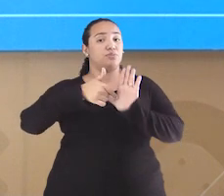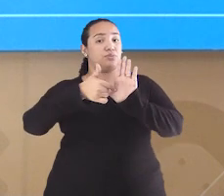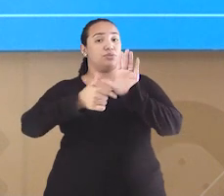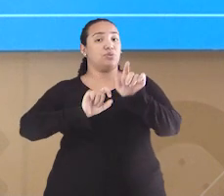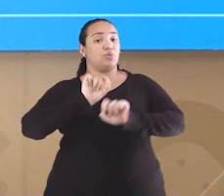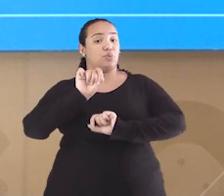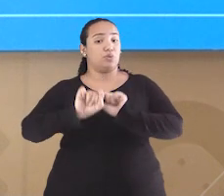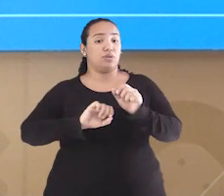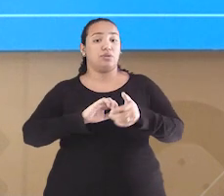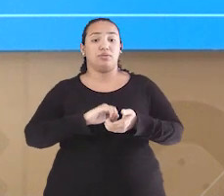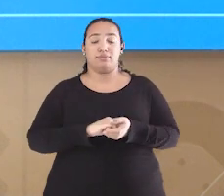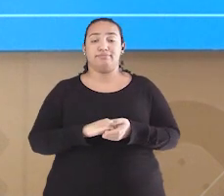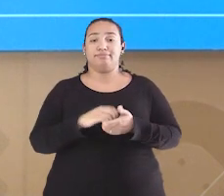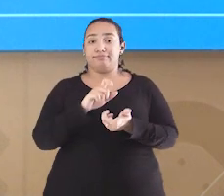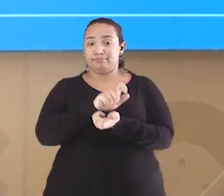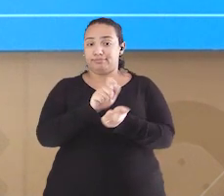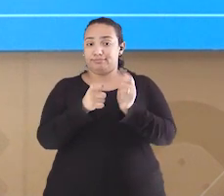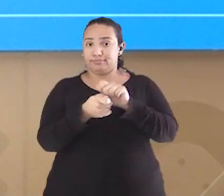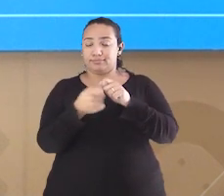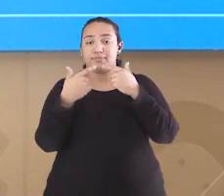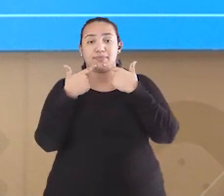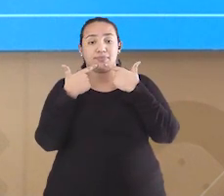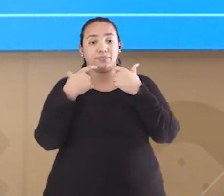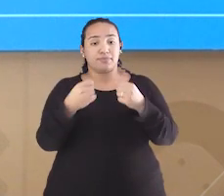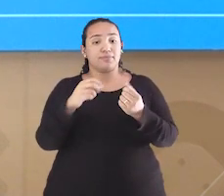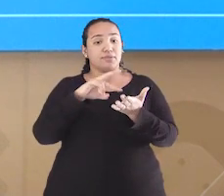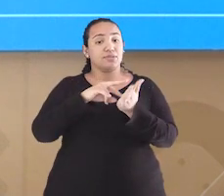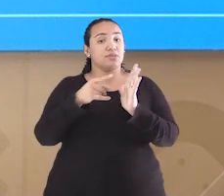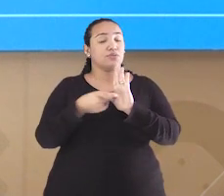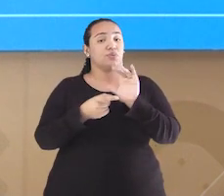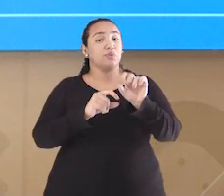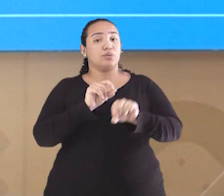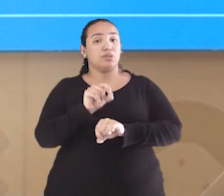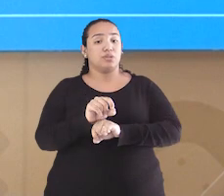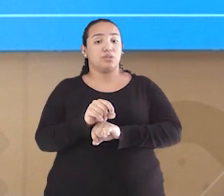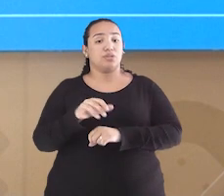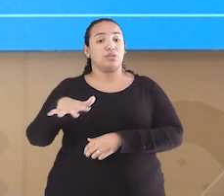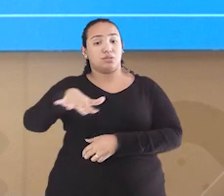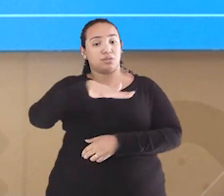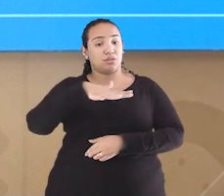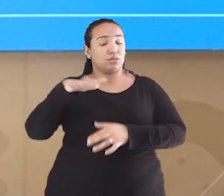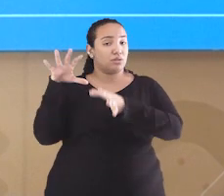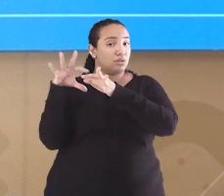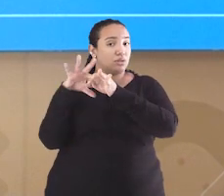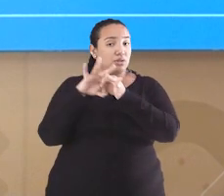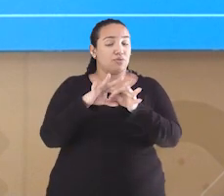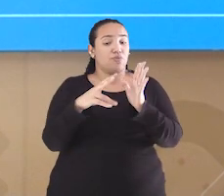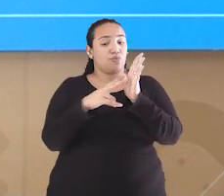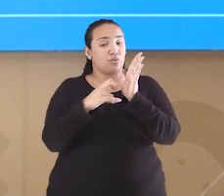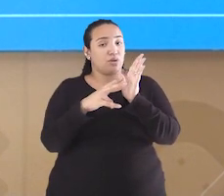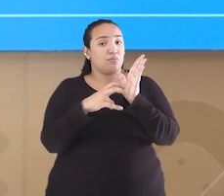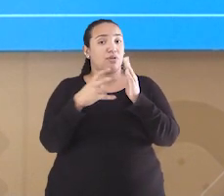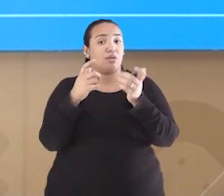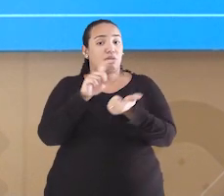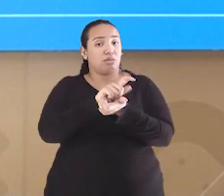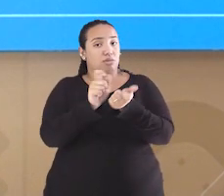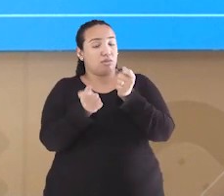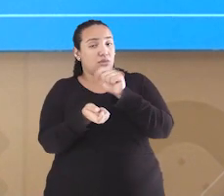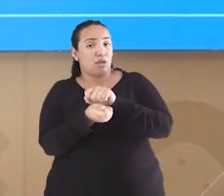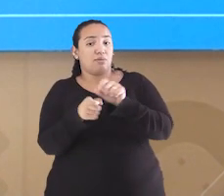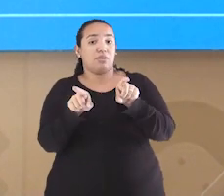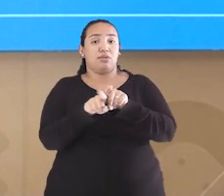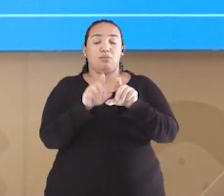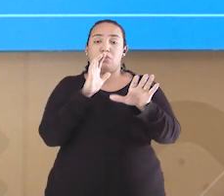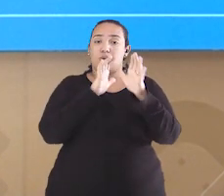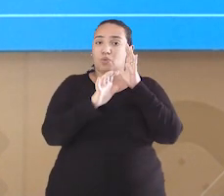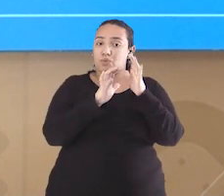tenham destacado que a adequação linguística é sobre adequar e adaptar nosso vocabulário e a